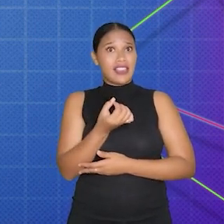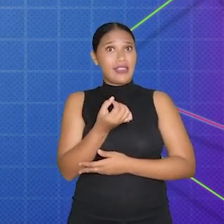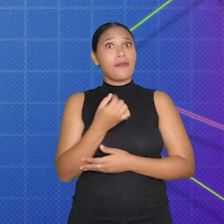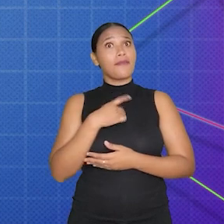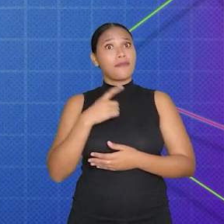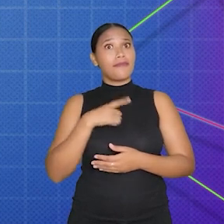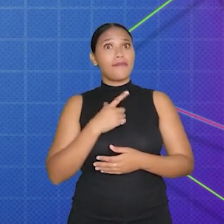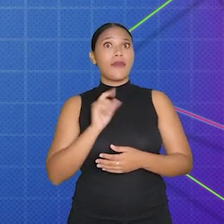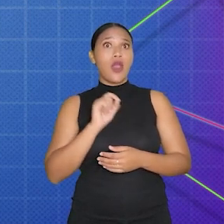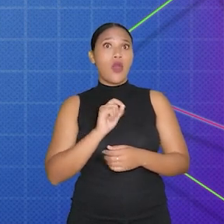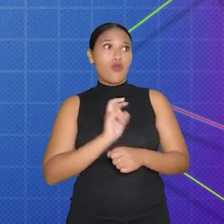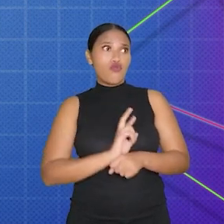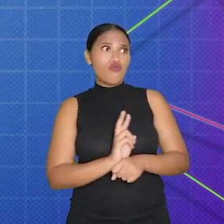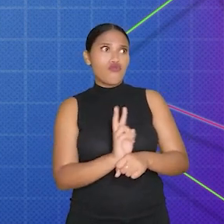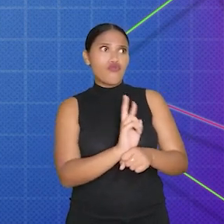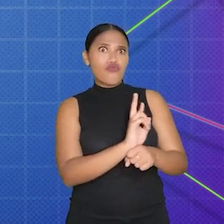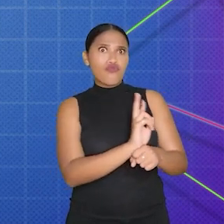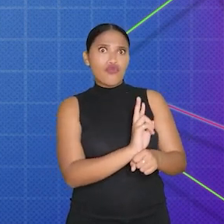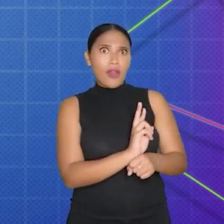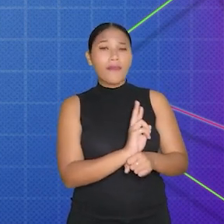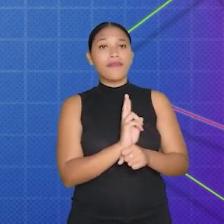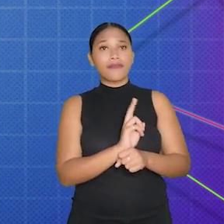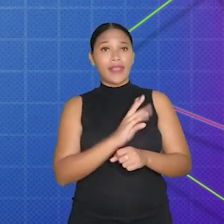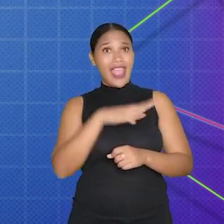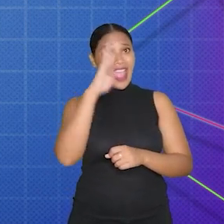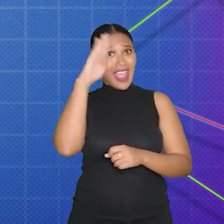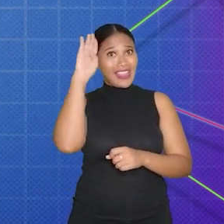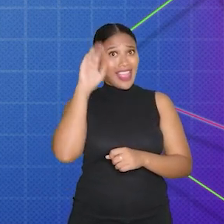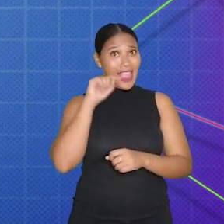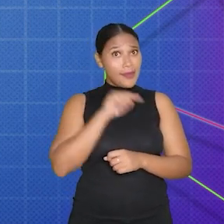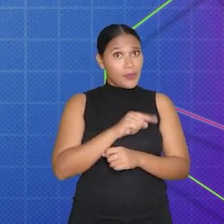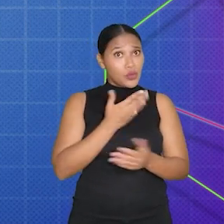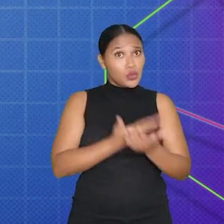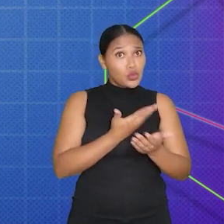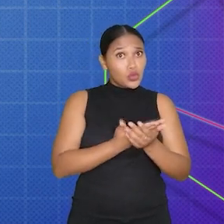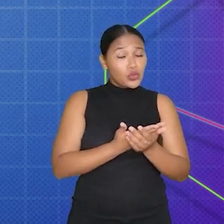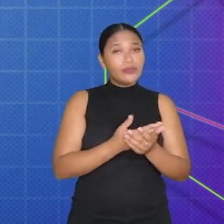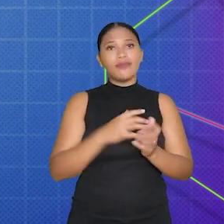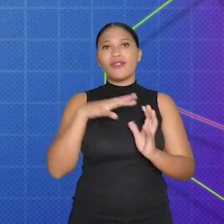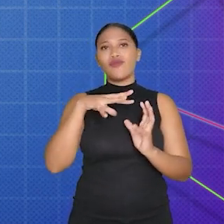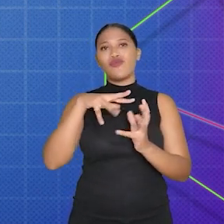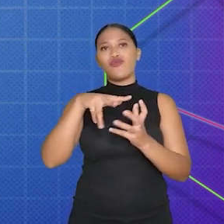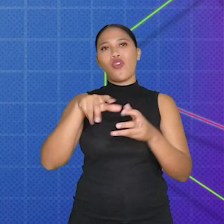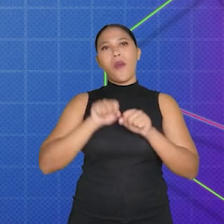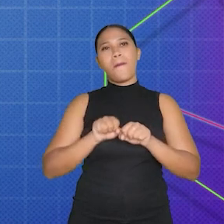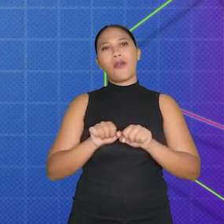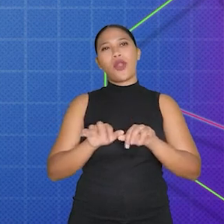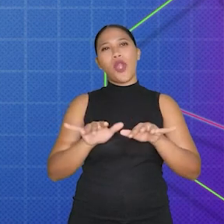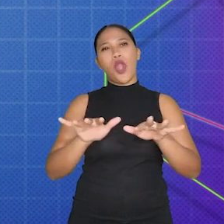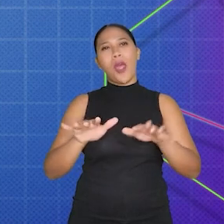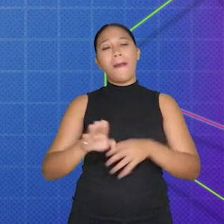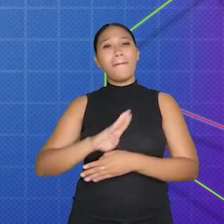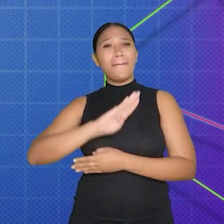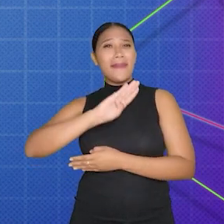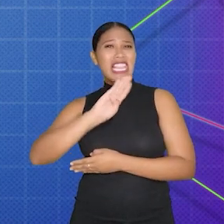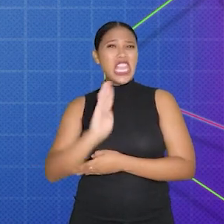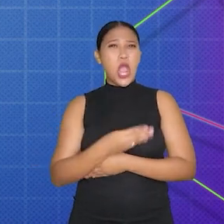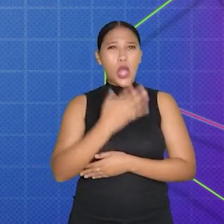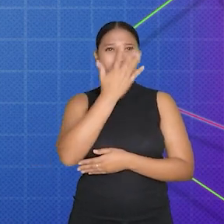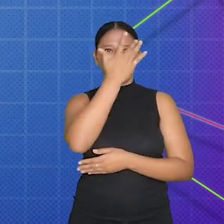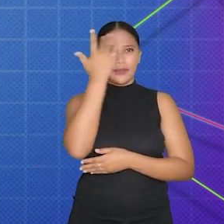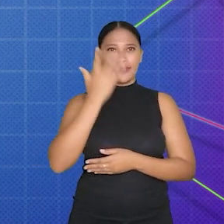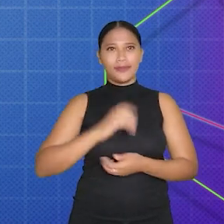de 1960. Desde então, a internet evoluiu de uma rede acadêmica para um meio de comunicação global,